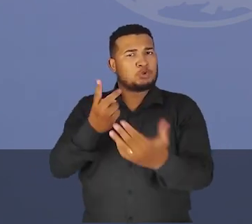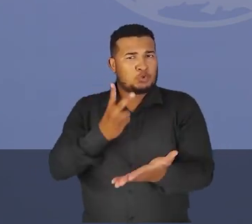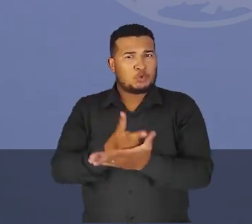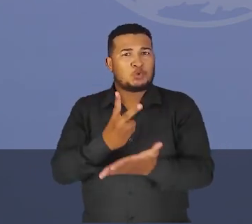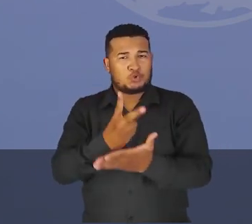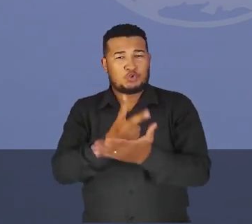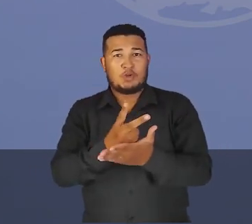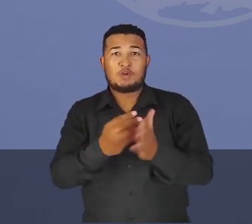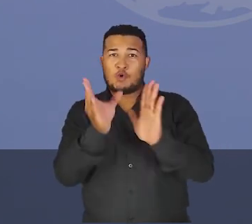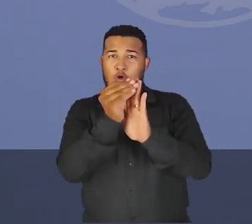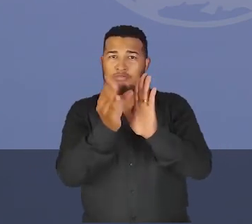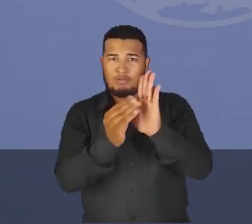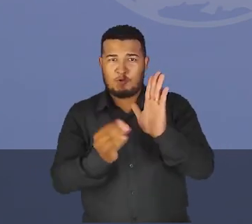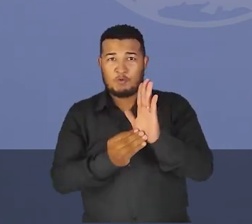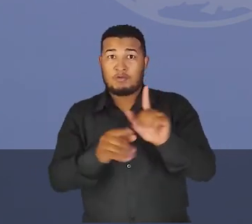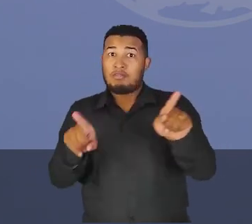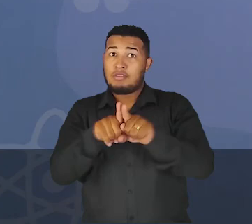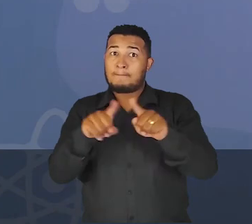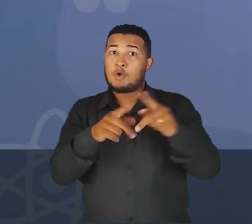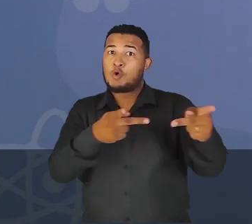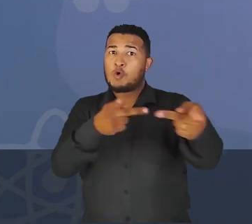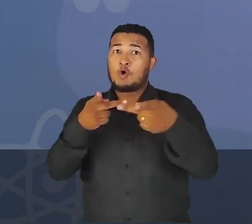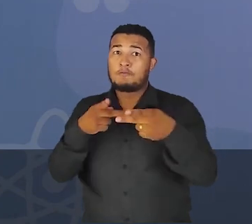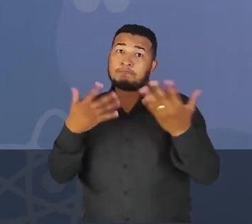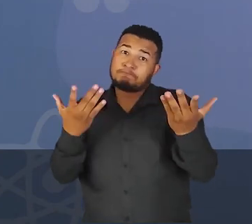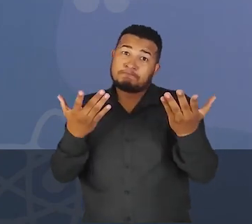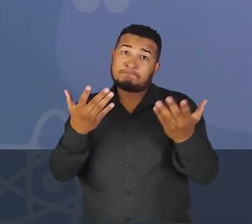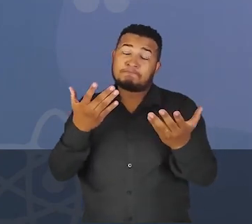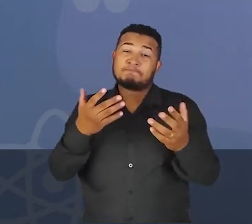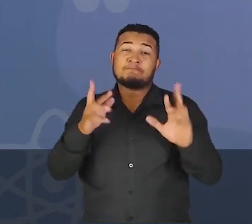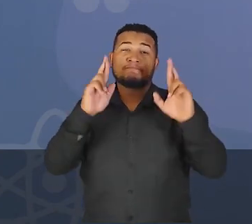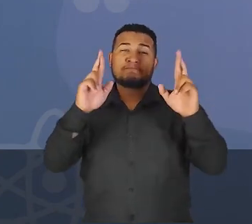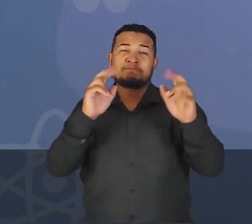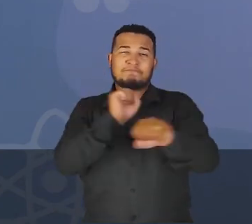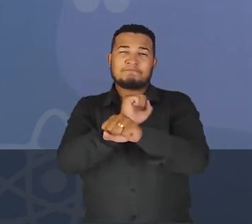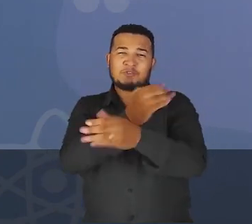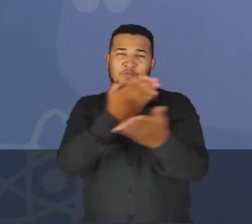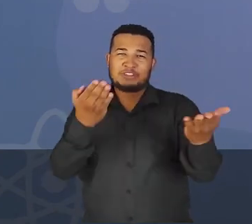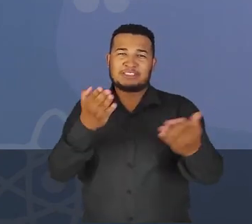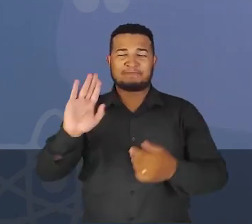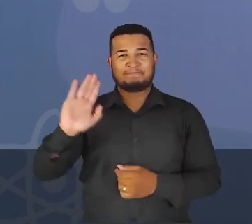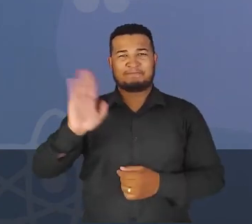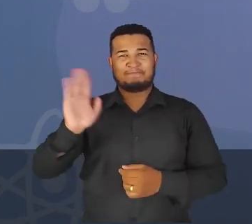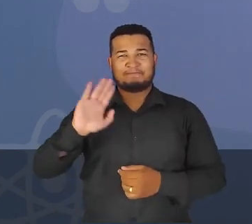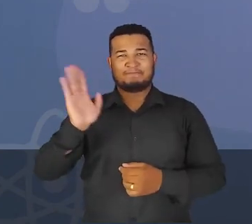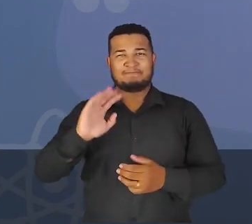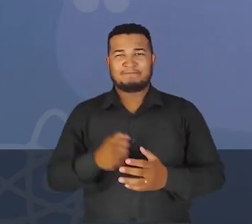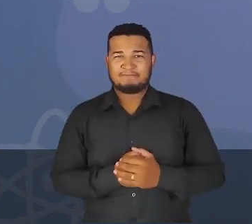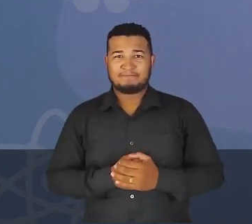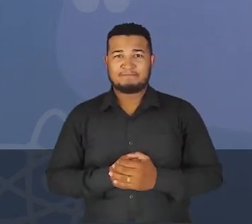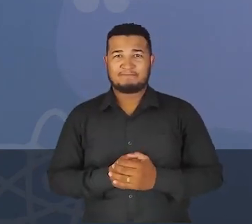continuidade na matéria. Já os convido e estou à sua espera. Até mais. Tchau.